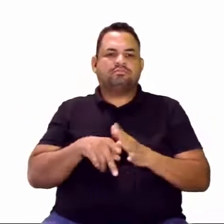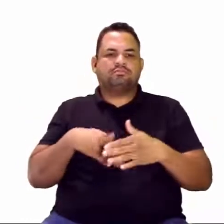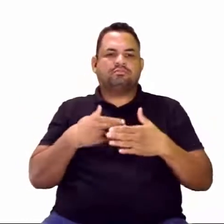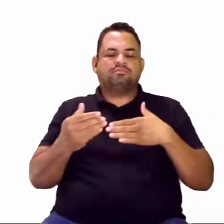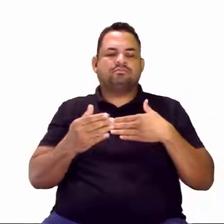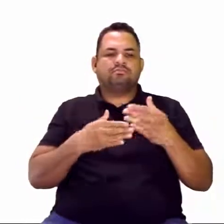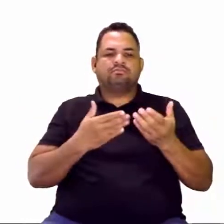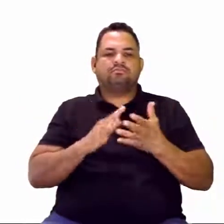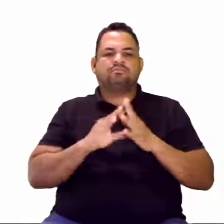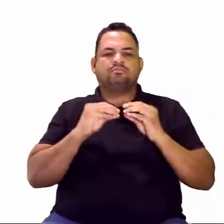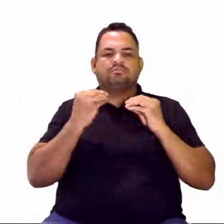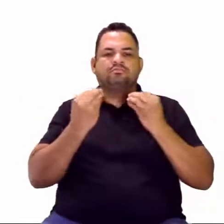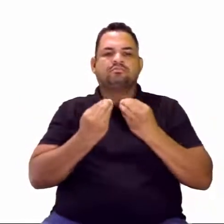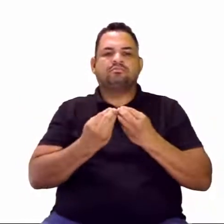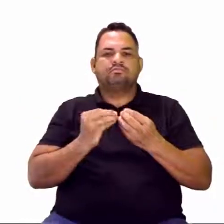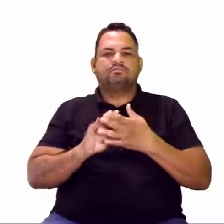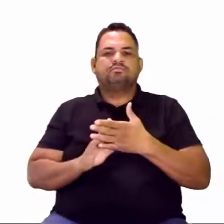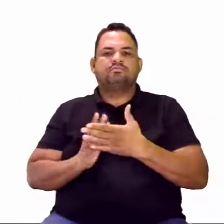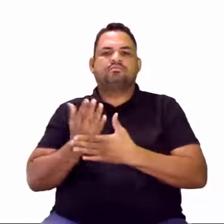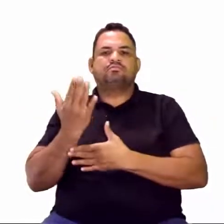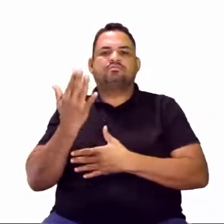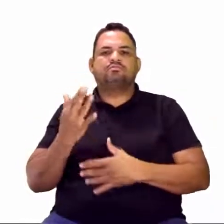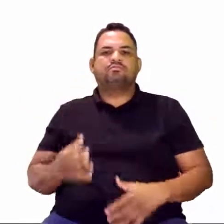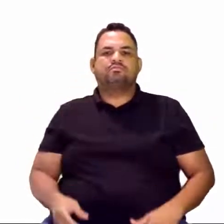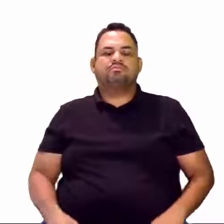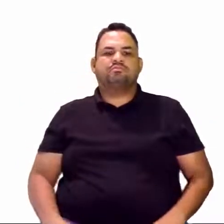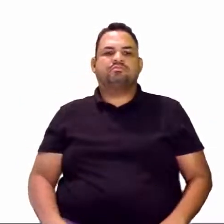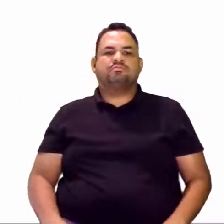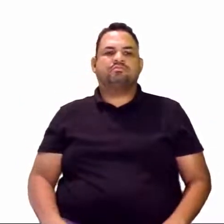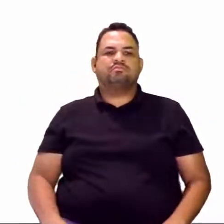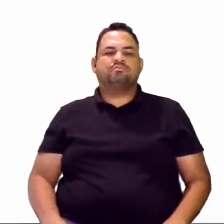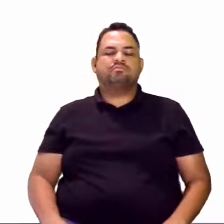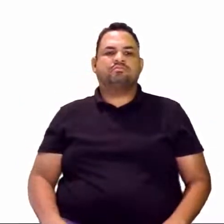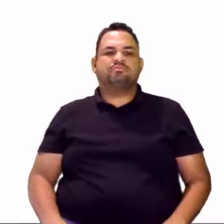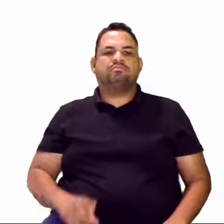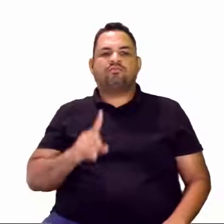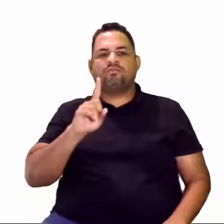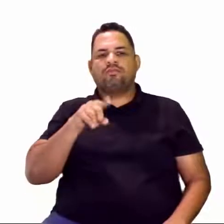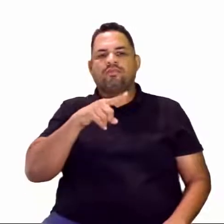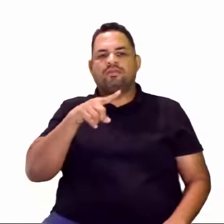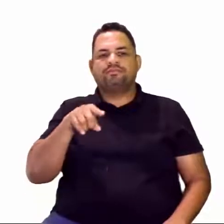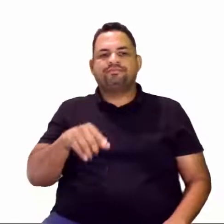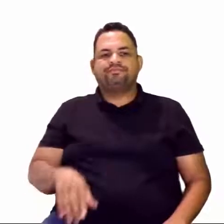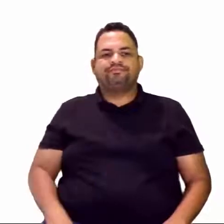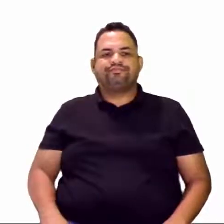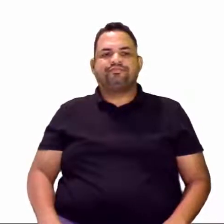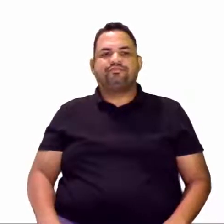qualquer substância no estado gasoso? Vamos lá? Se você assinalou que é a